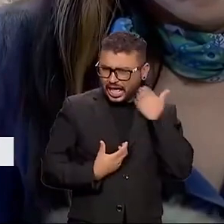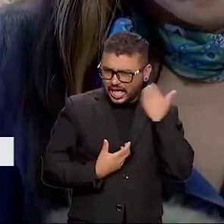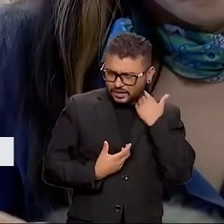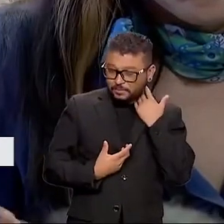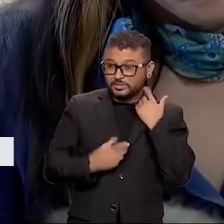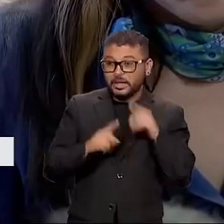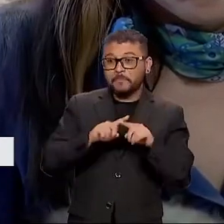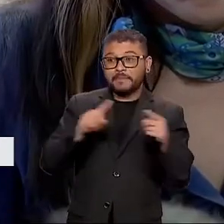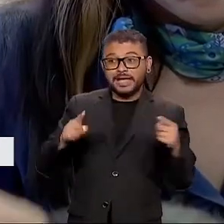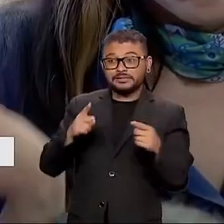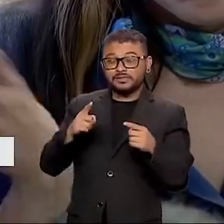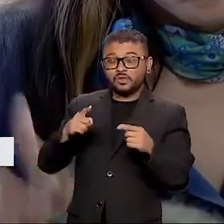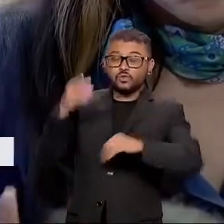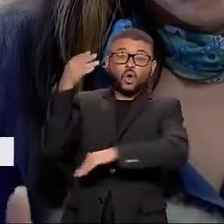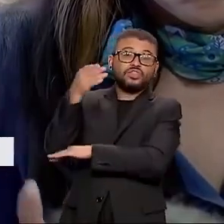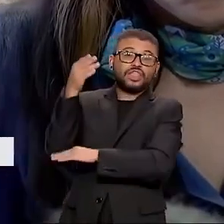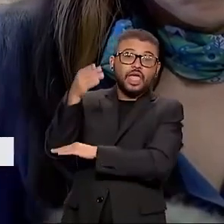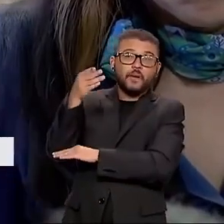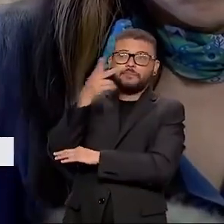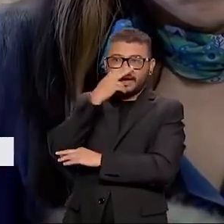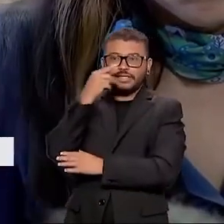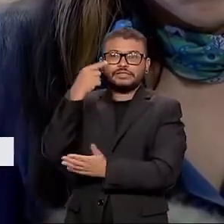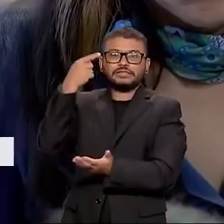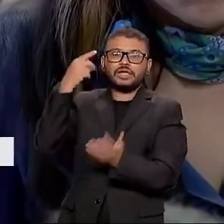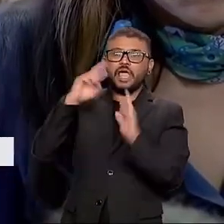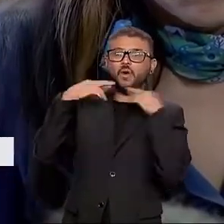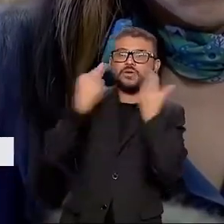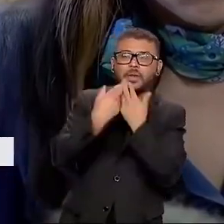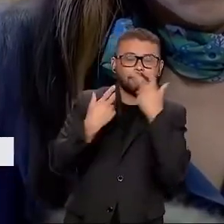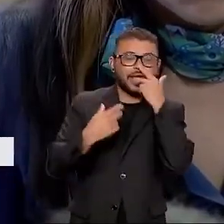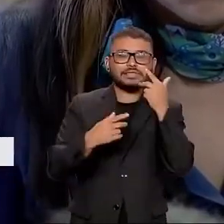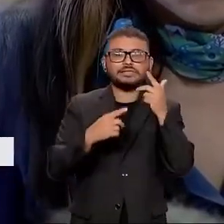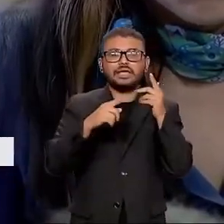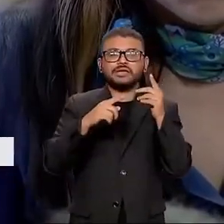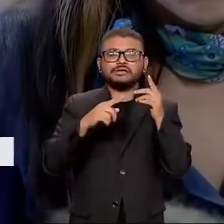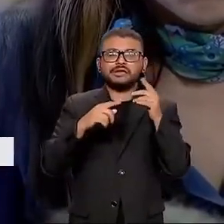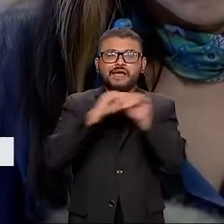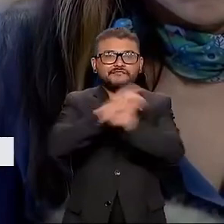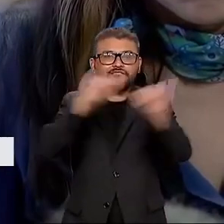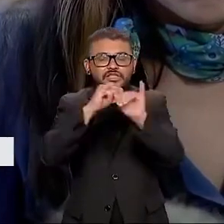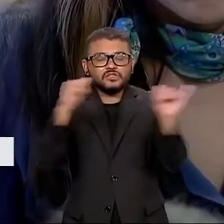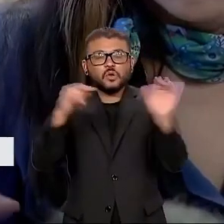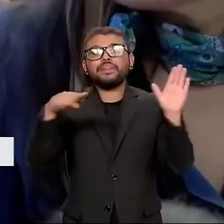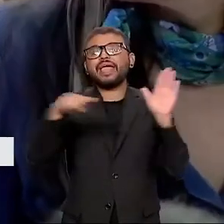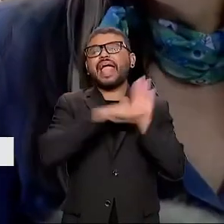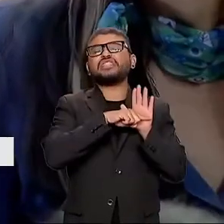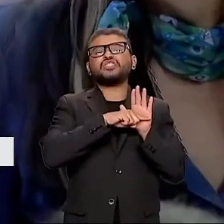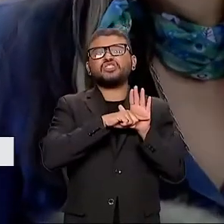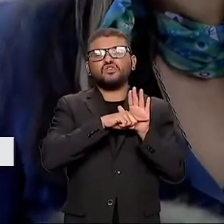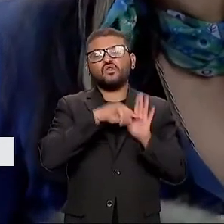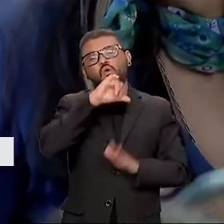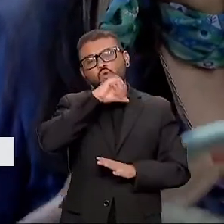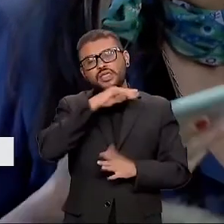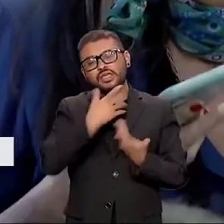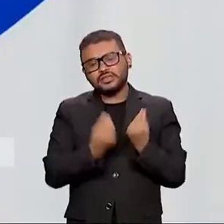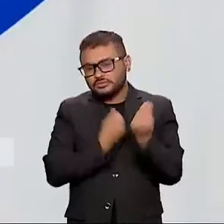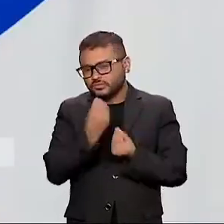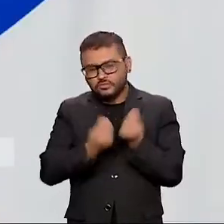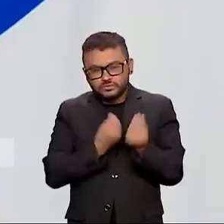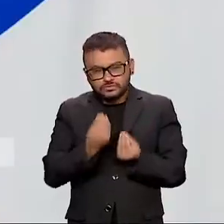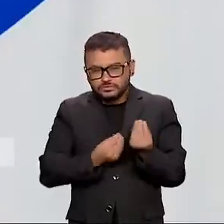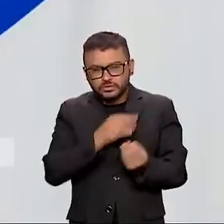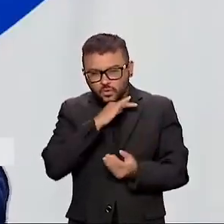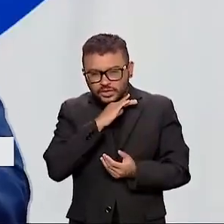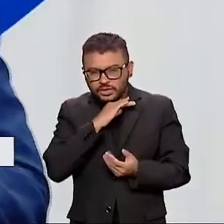hotel também tinha uma impressão de que esse encontro poderia gerar uma manchete negativa ao fim da viagem. Como o senhor vê essas duas questões?